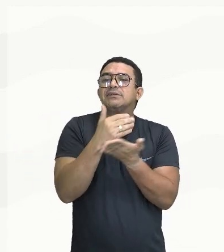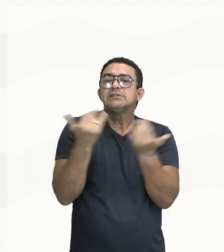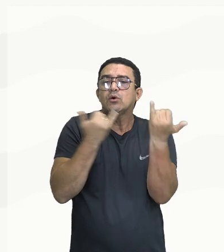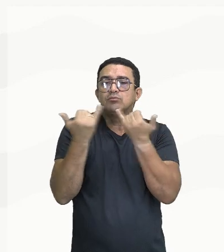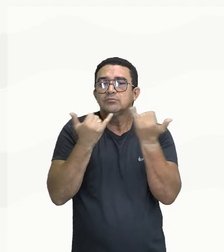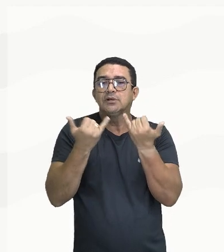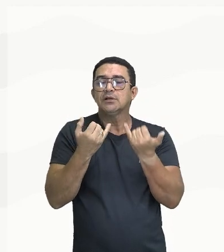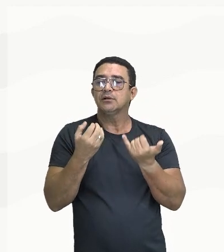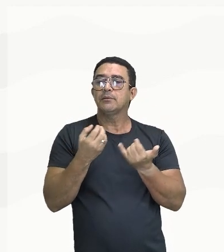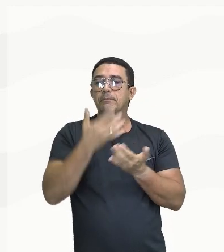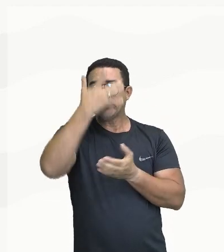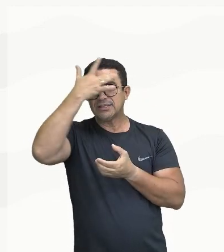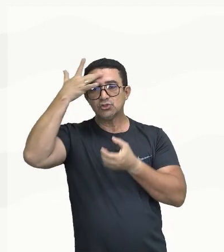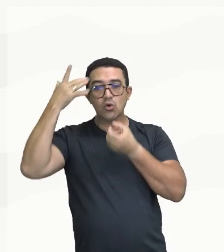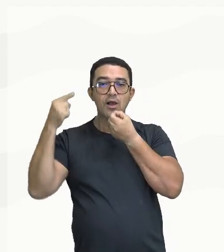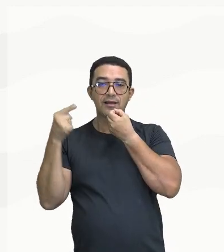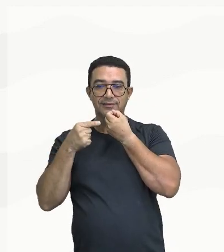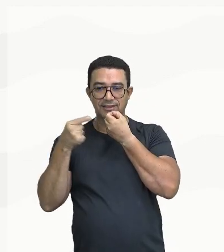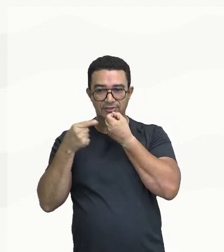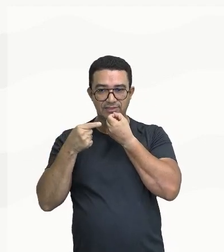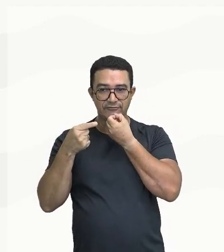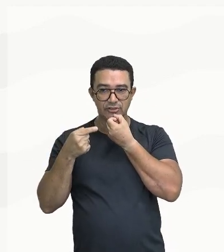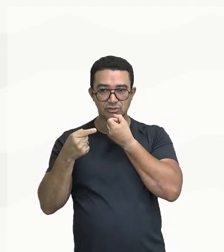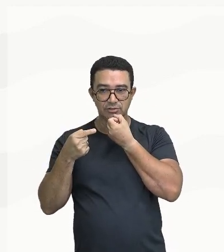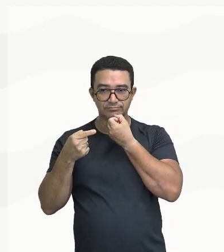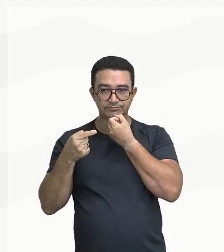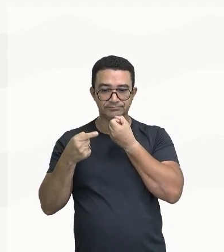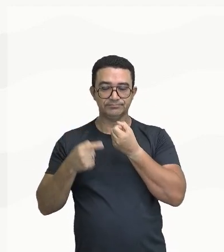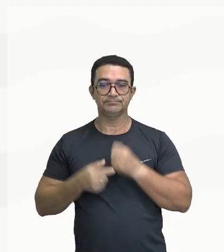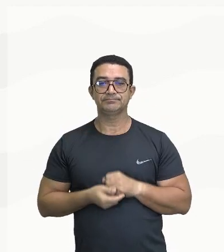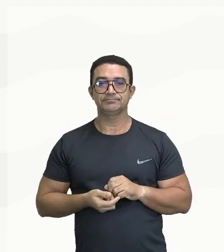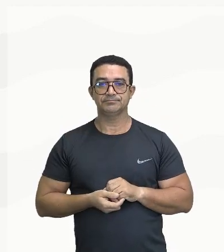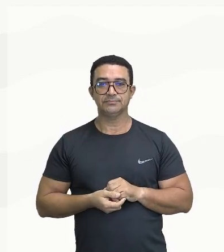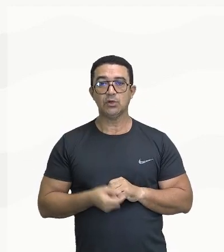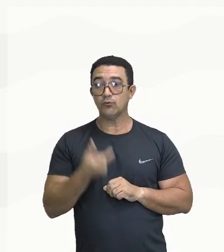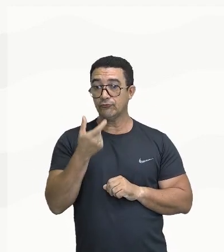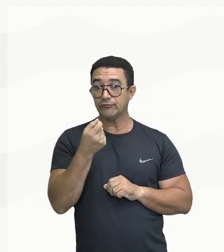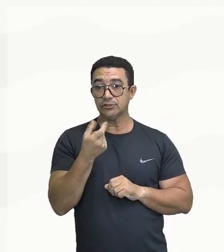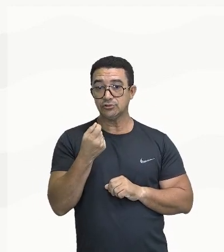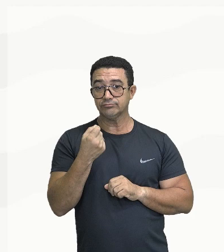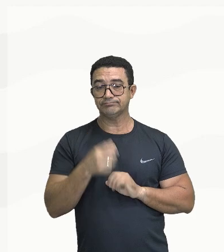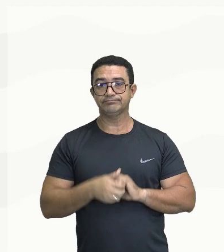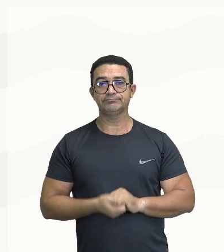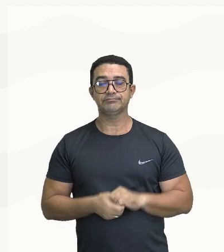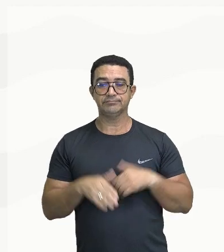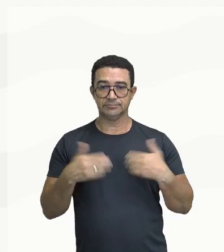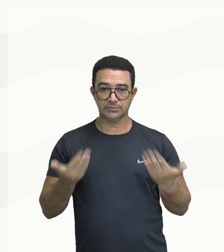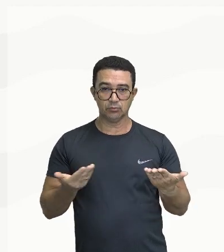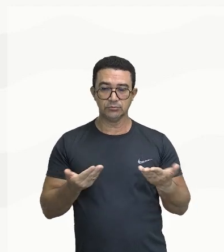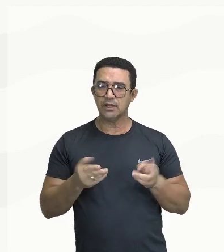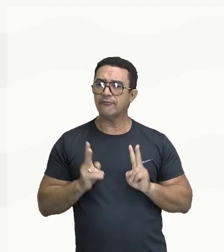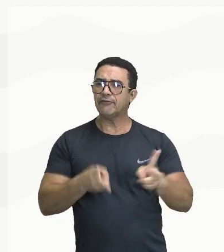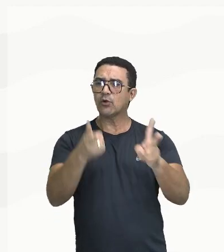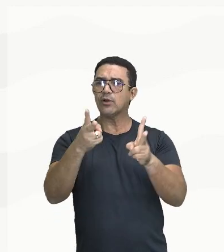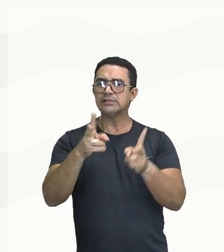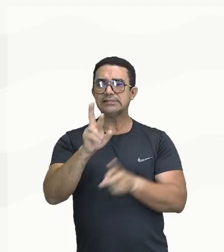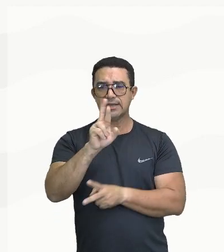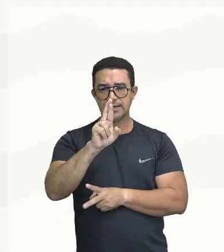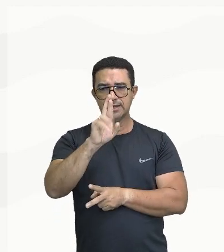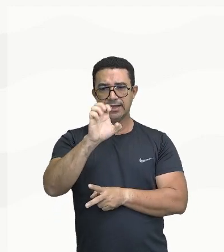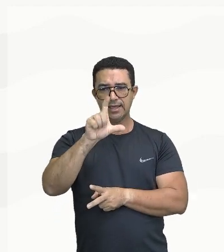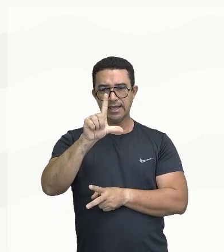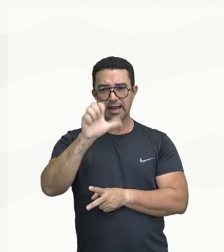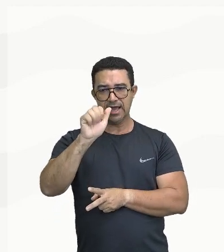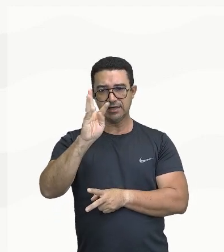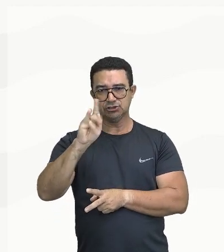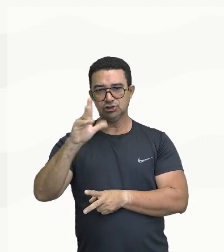A quantidade de pessoas entrevistadas. Então, foram 20. Então, a frequência relativa é